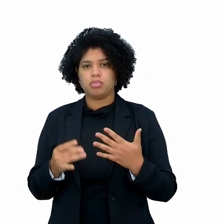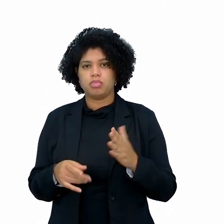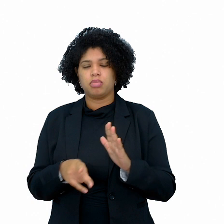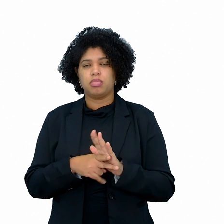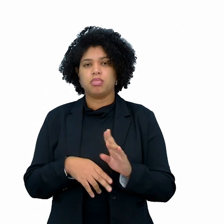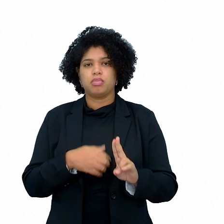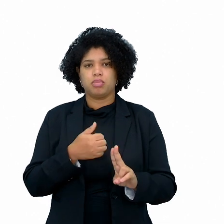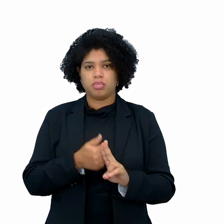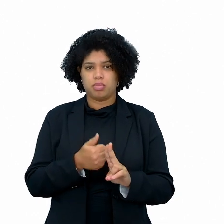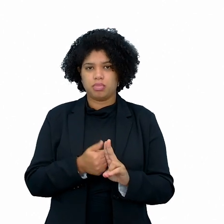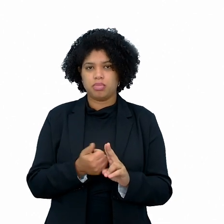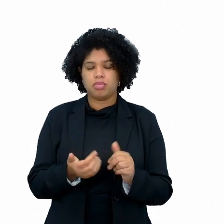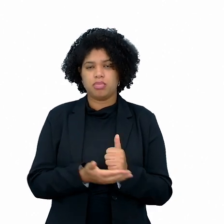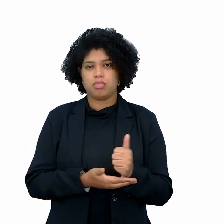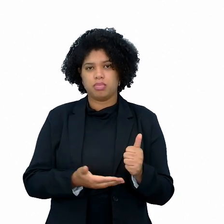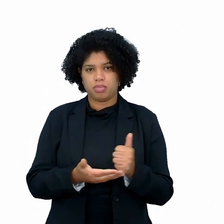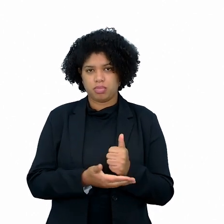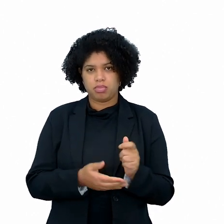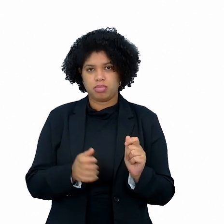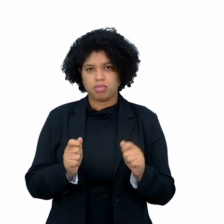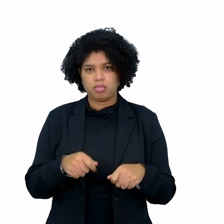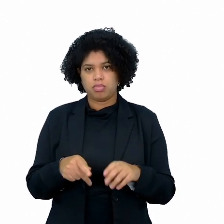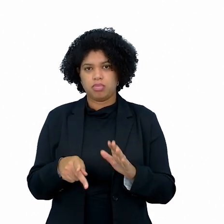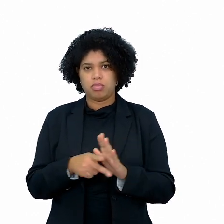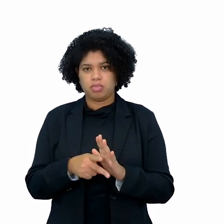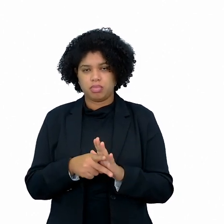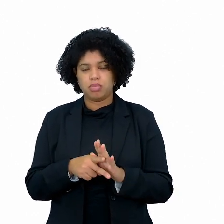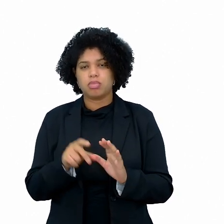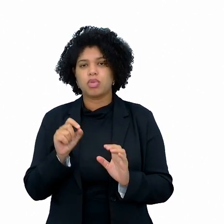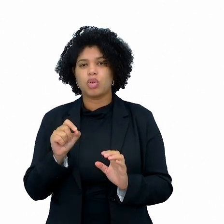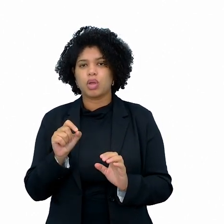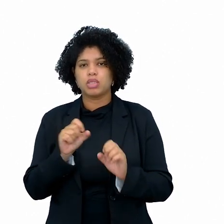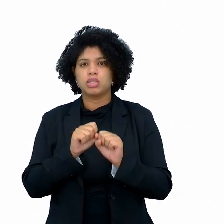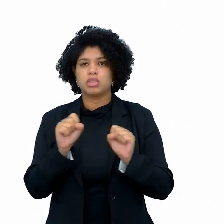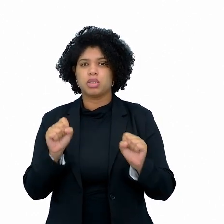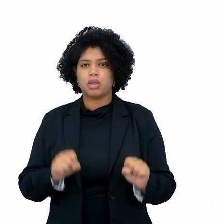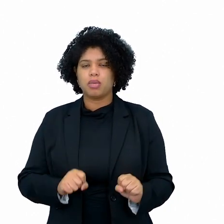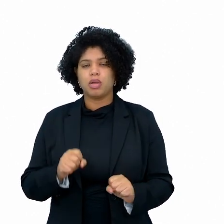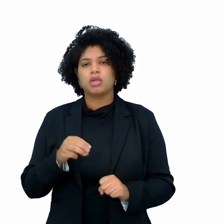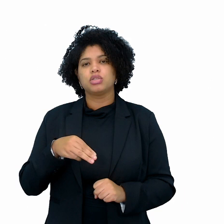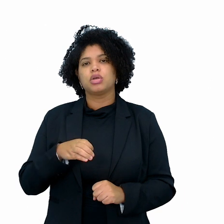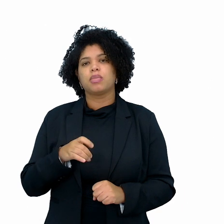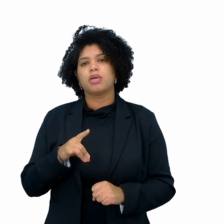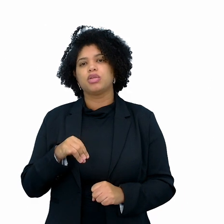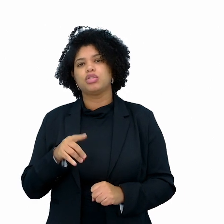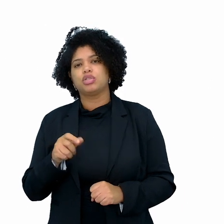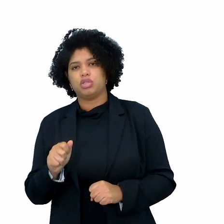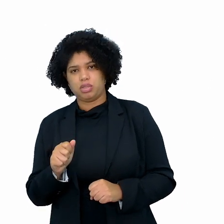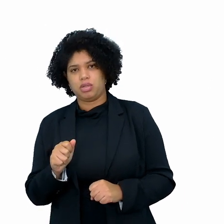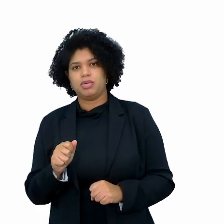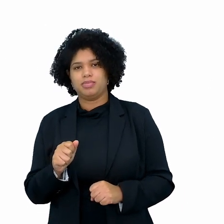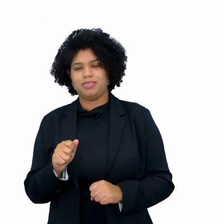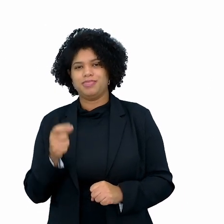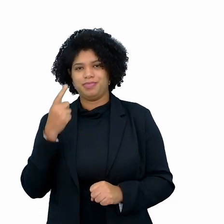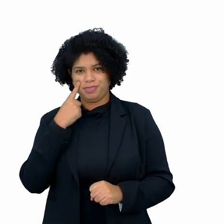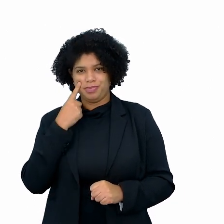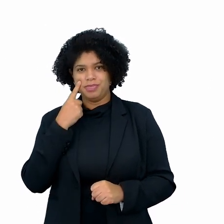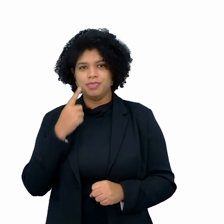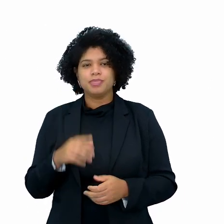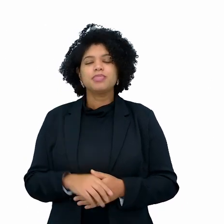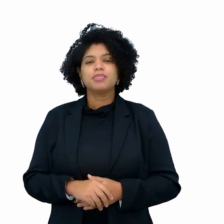unidades fundamentais e derivadas presentes no Sistema Internacional de Medidas. Então, vejam, assim, né,